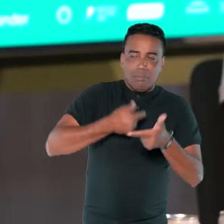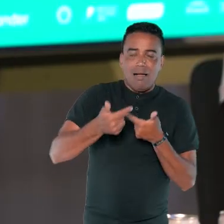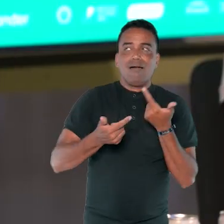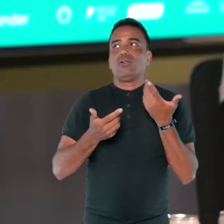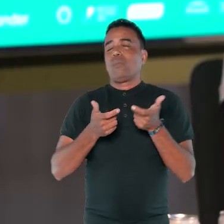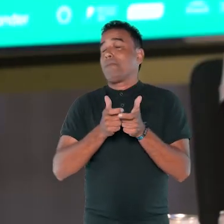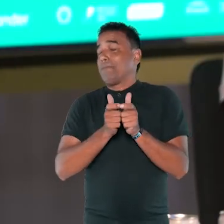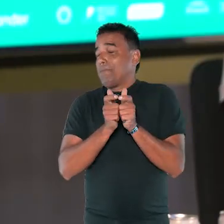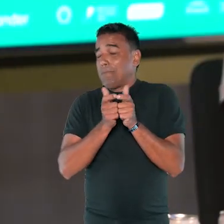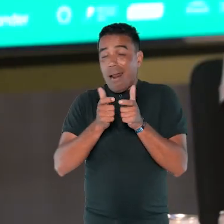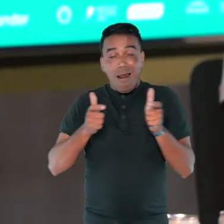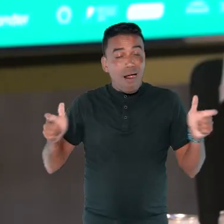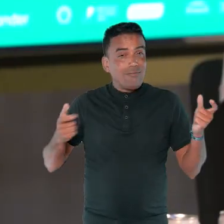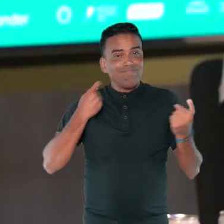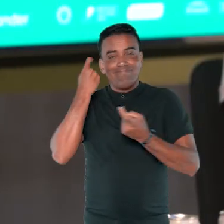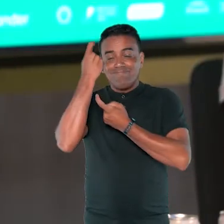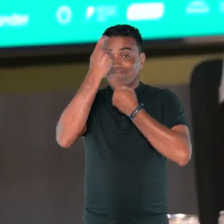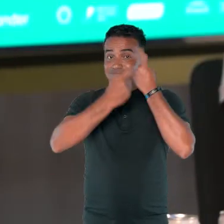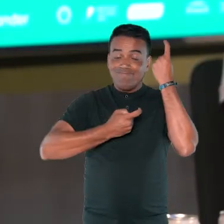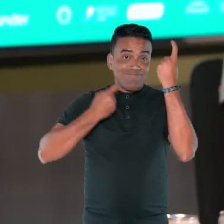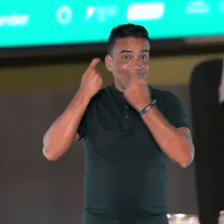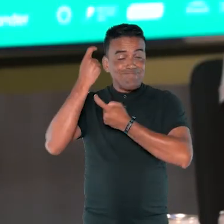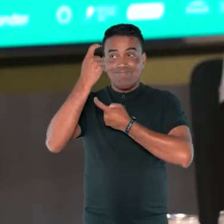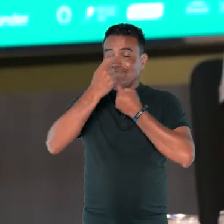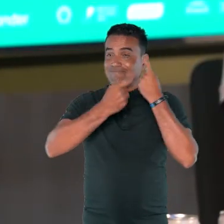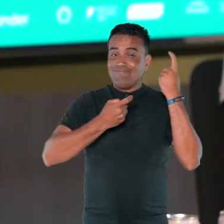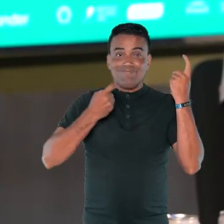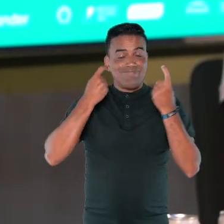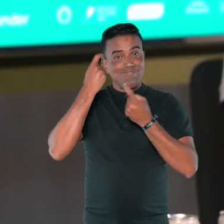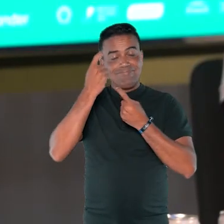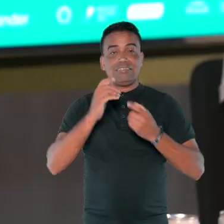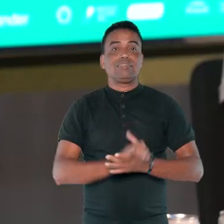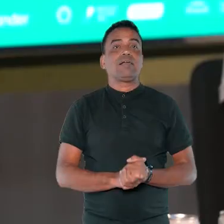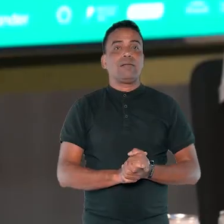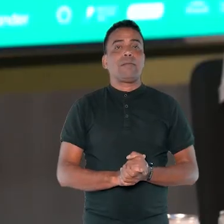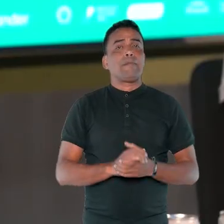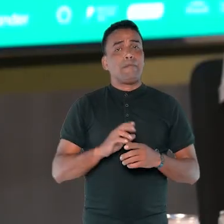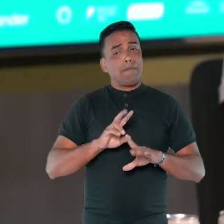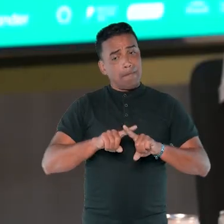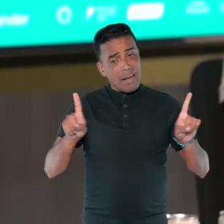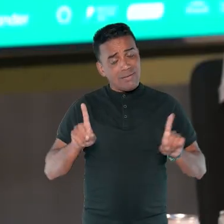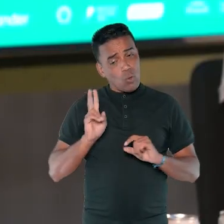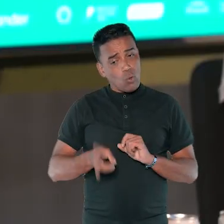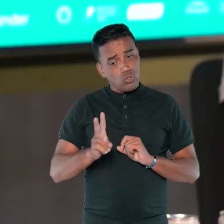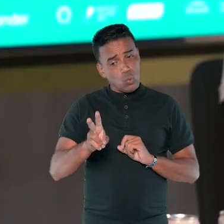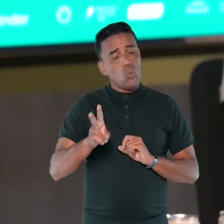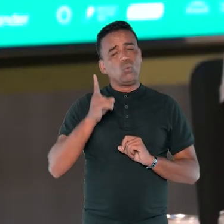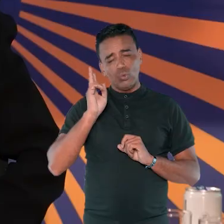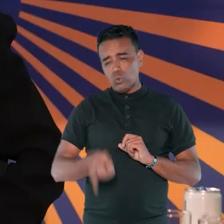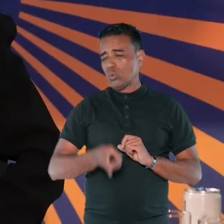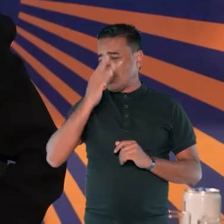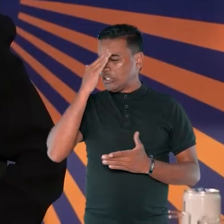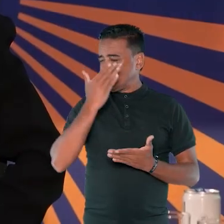preocupação, não apenas muita ocupação. Mas eu continuo acreditando muito no